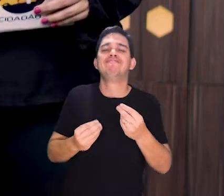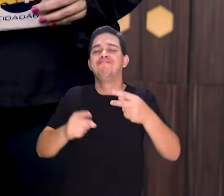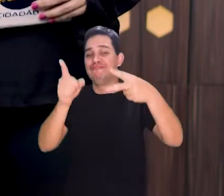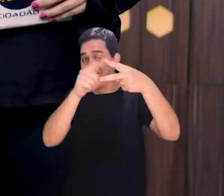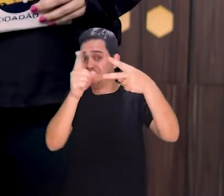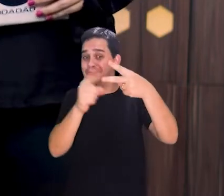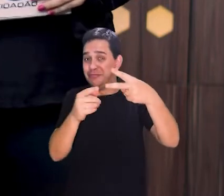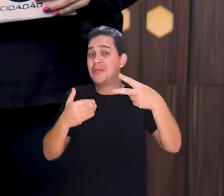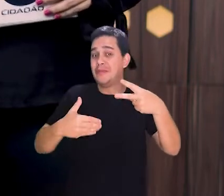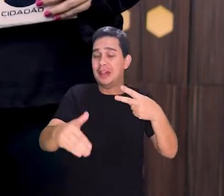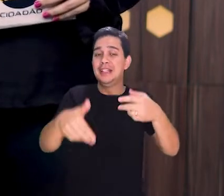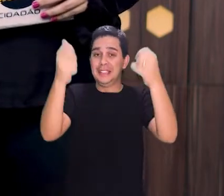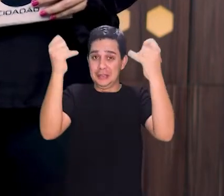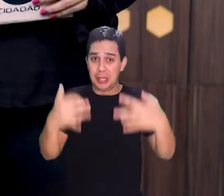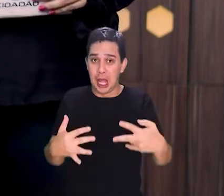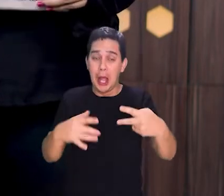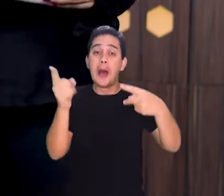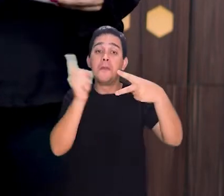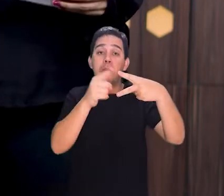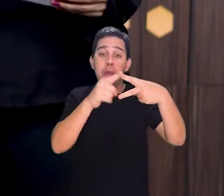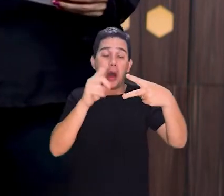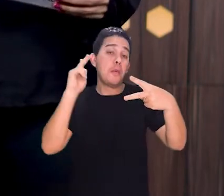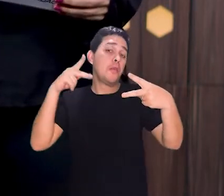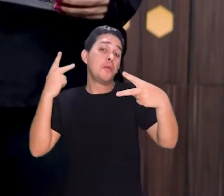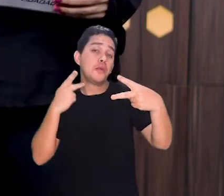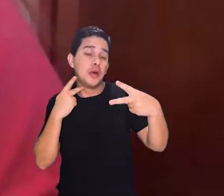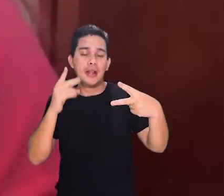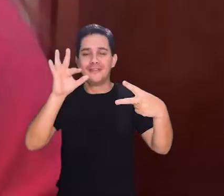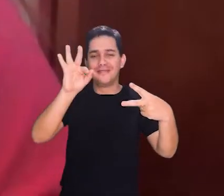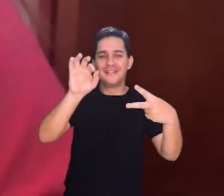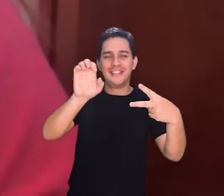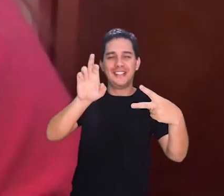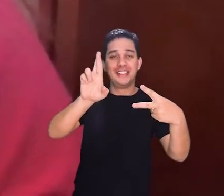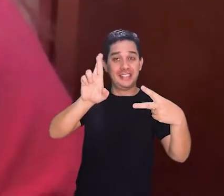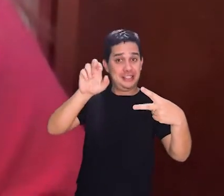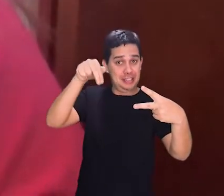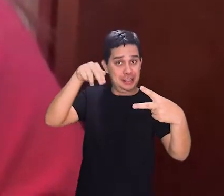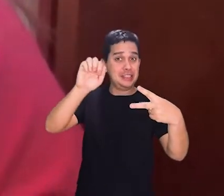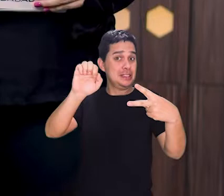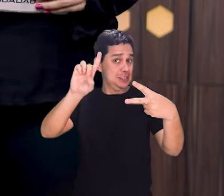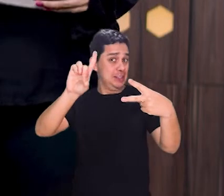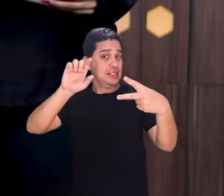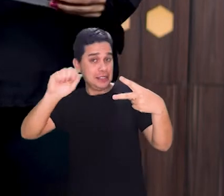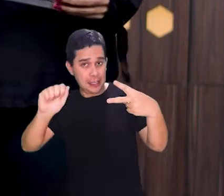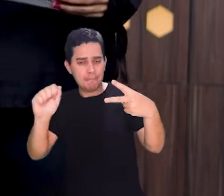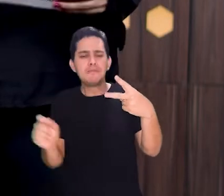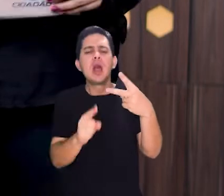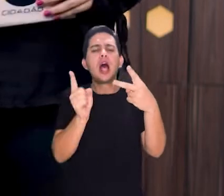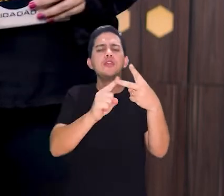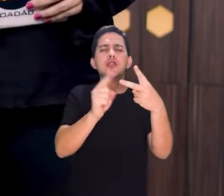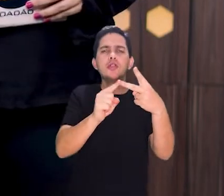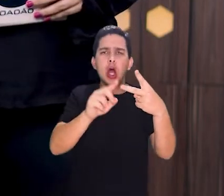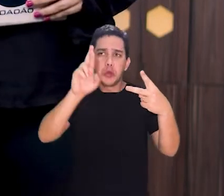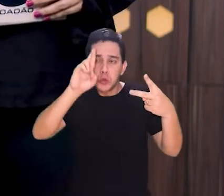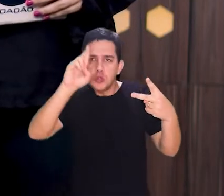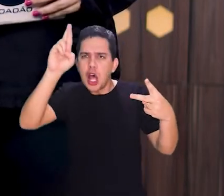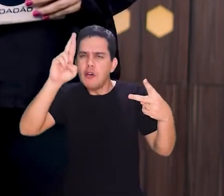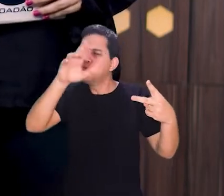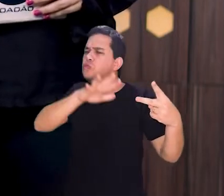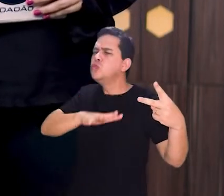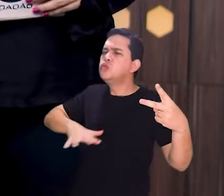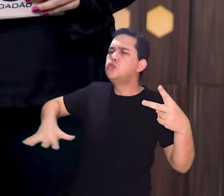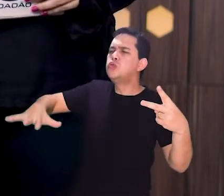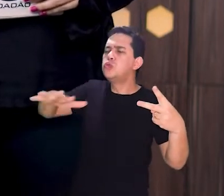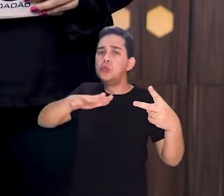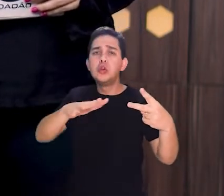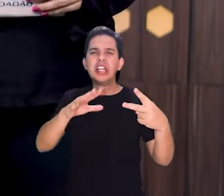da coordenadora da FT DEGASE, a promotora de justiça Fernanda Câmara Torres Sodré e da diretora de Divisão de Evidências